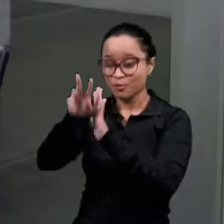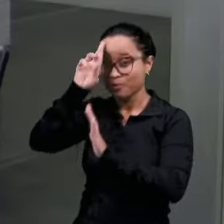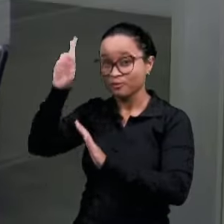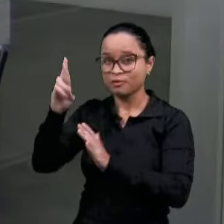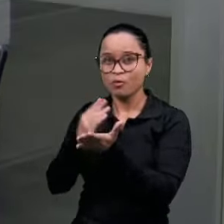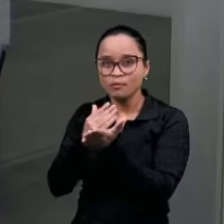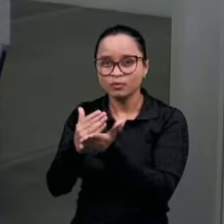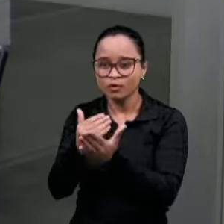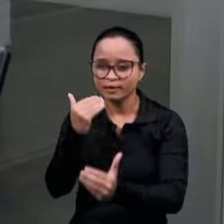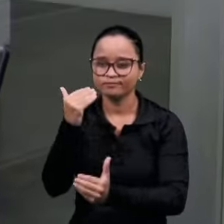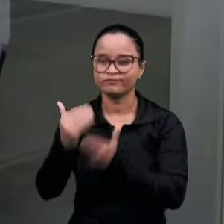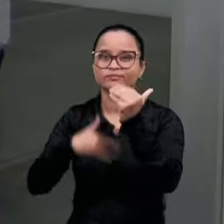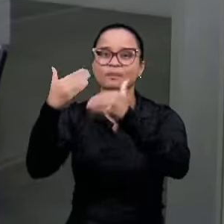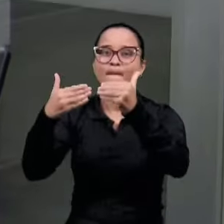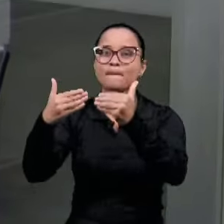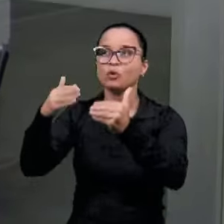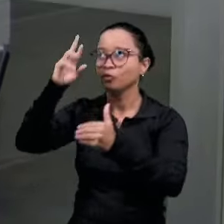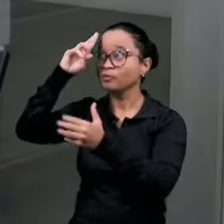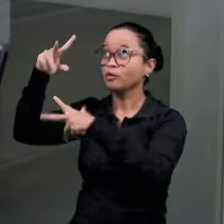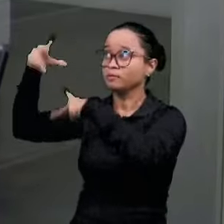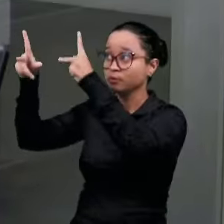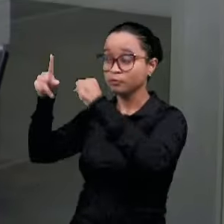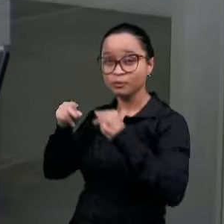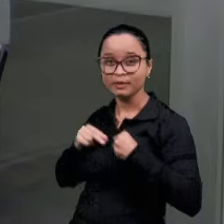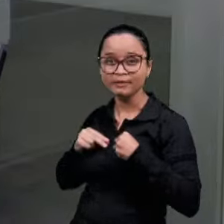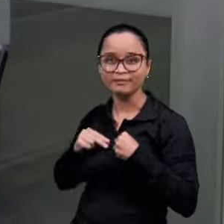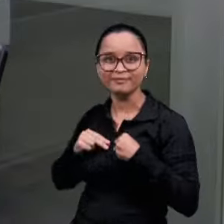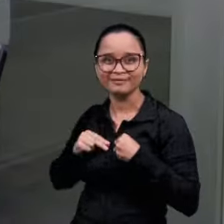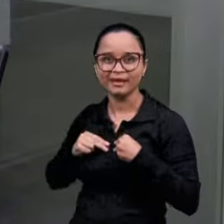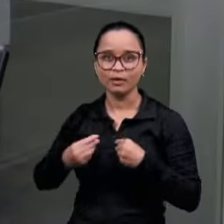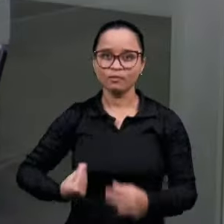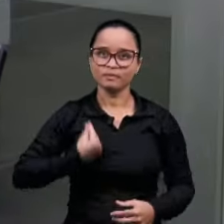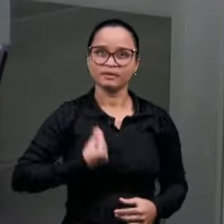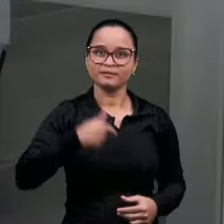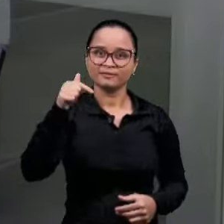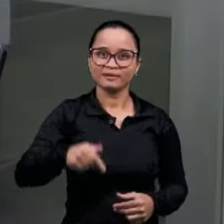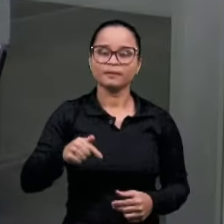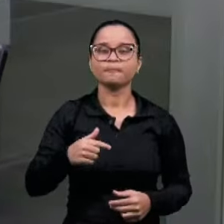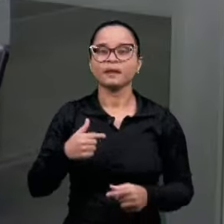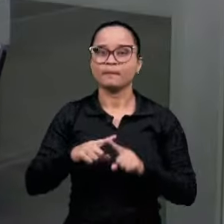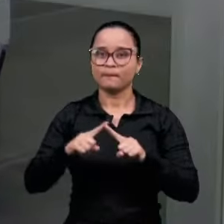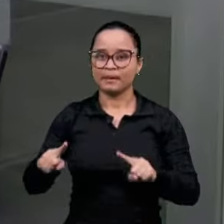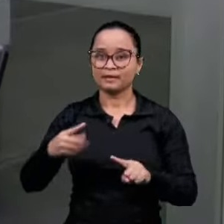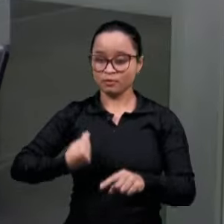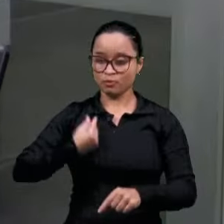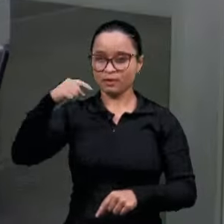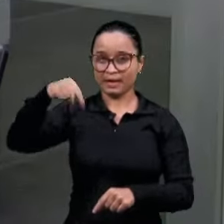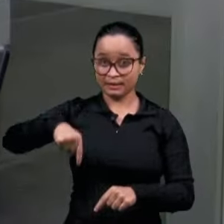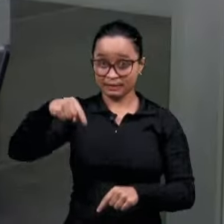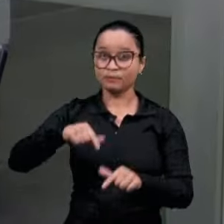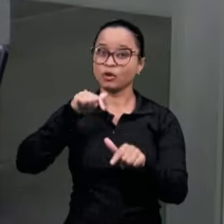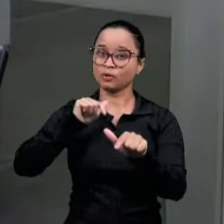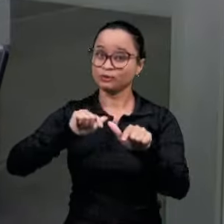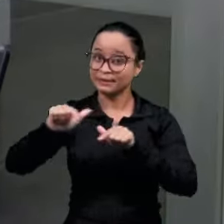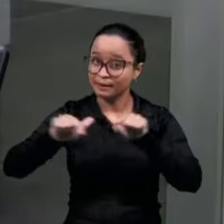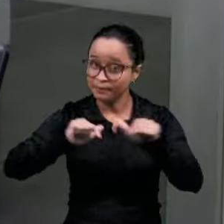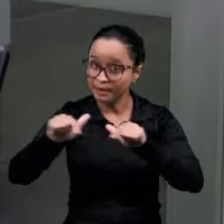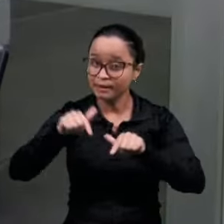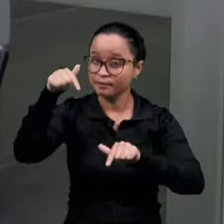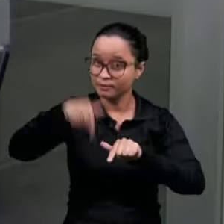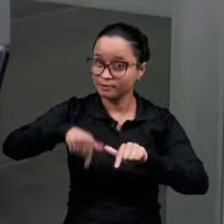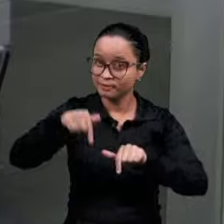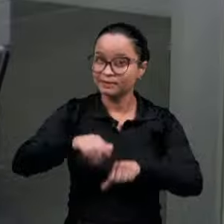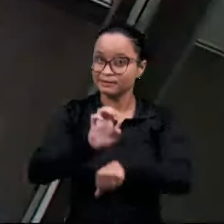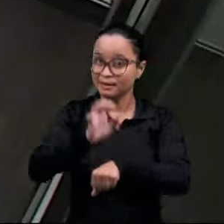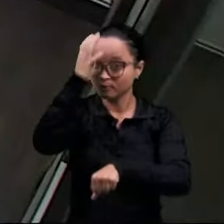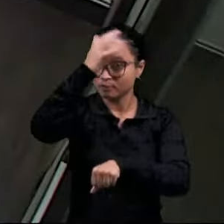prospera. Para mim foi um presente que o Senhor me deu estar aqui, mas eu estou porque eu trabalho, eu sou funcionário, engenheiro da Prefeitura de Vitória.